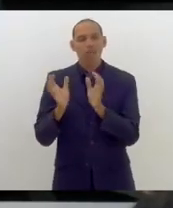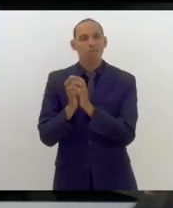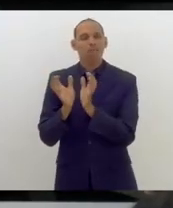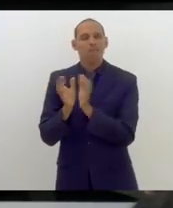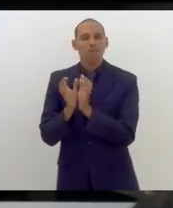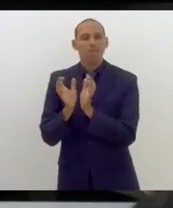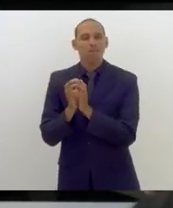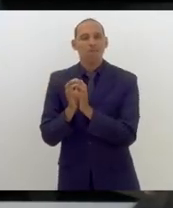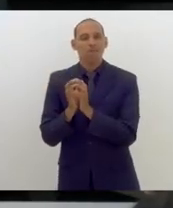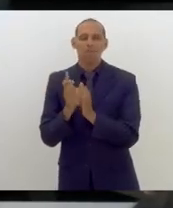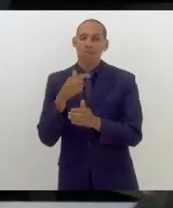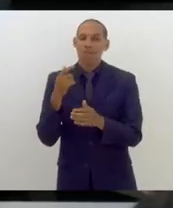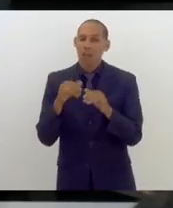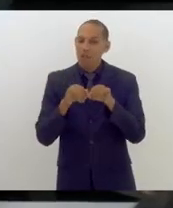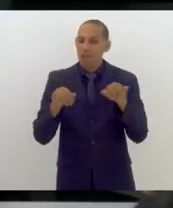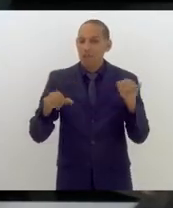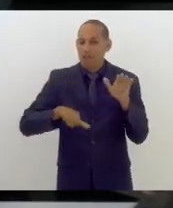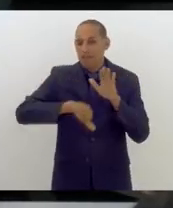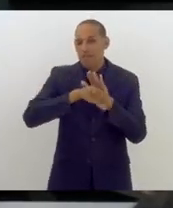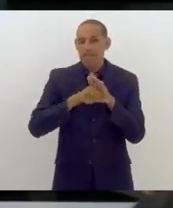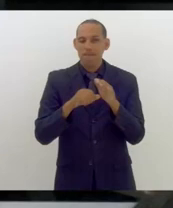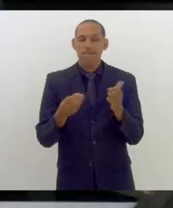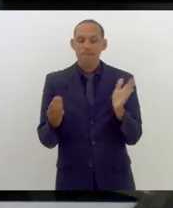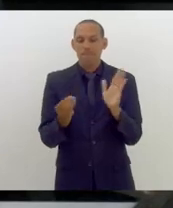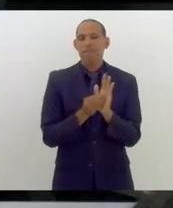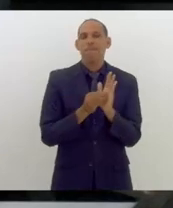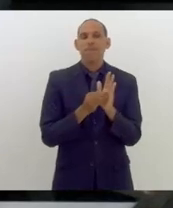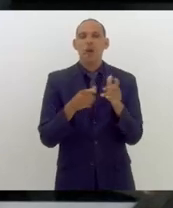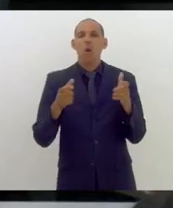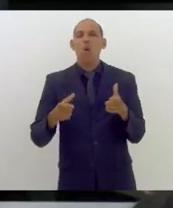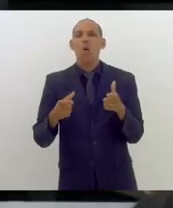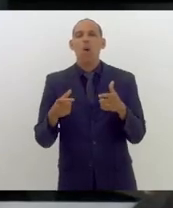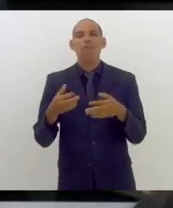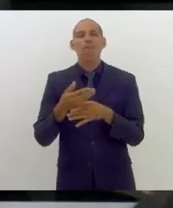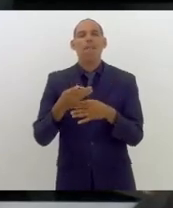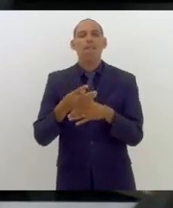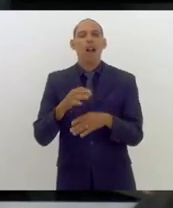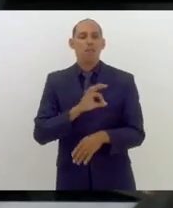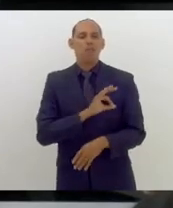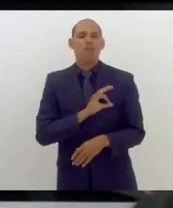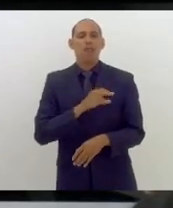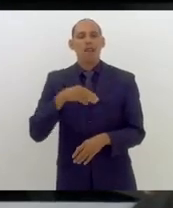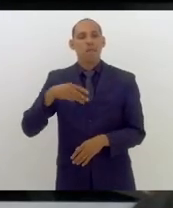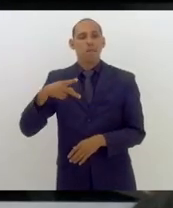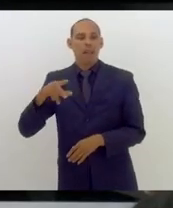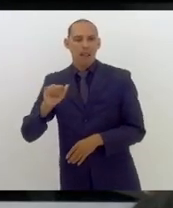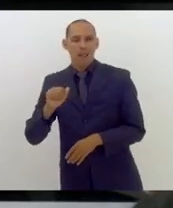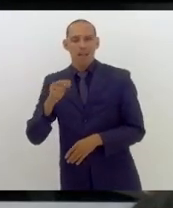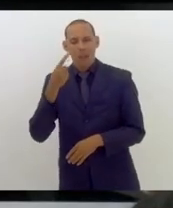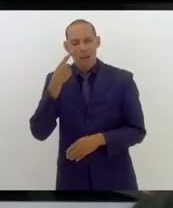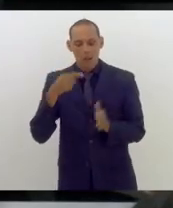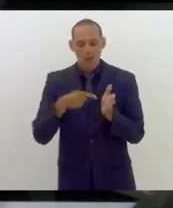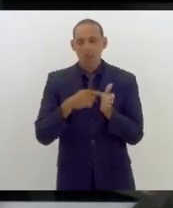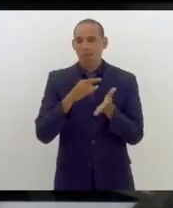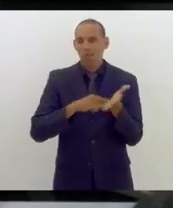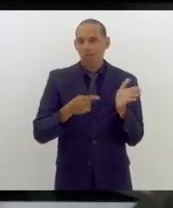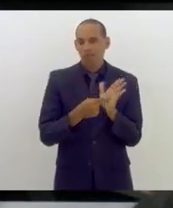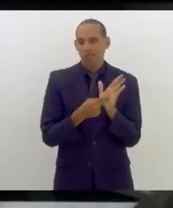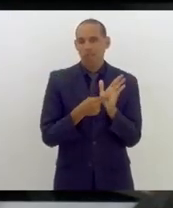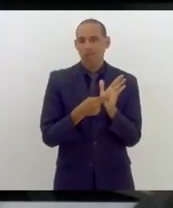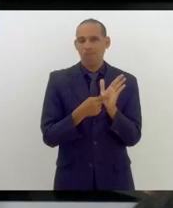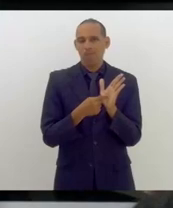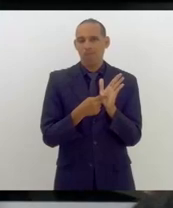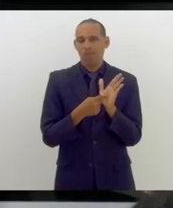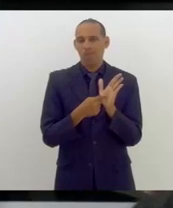entramos com uma notícia crime na cidade da polícia no MPA tá que o documento é